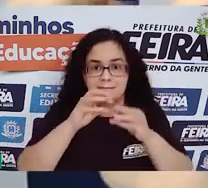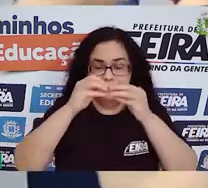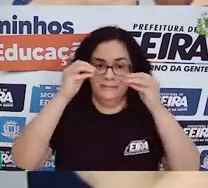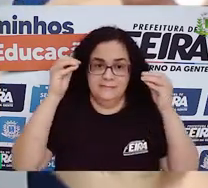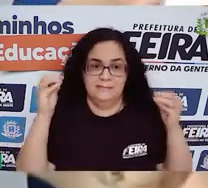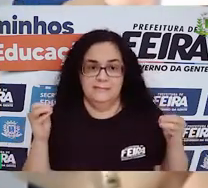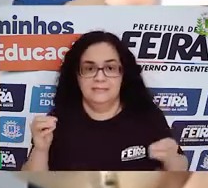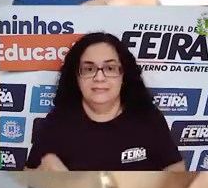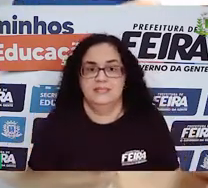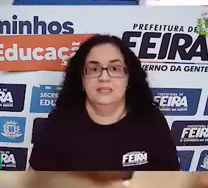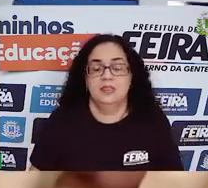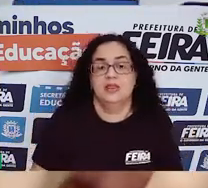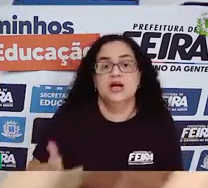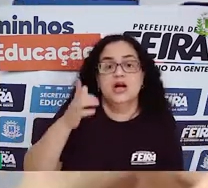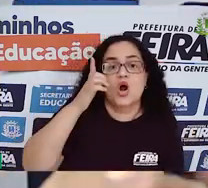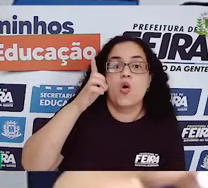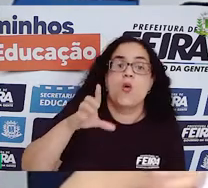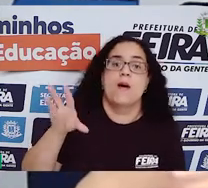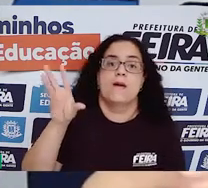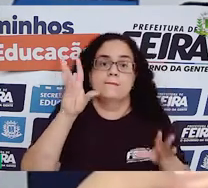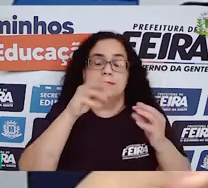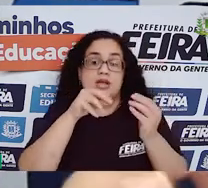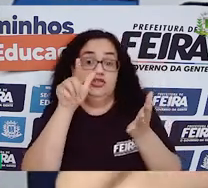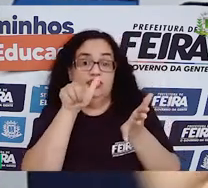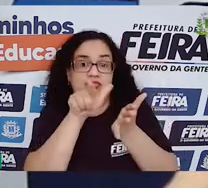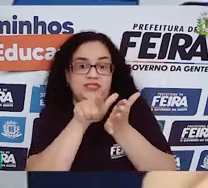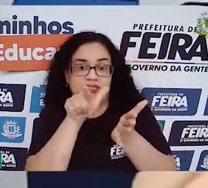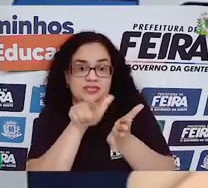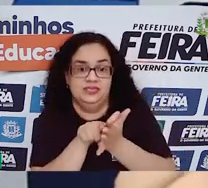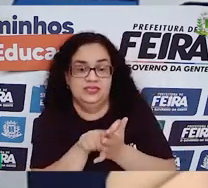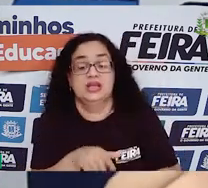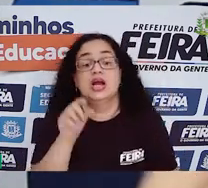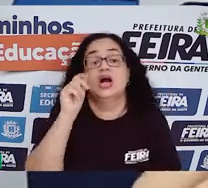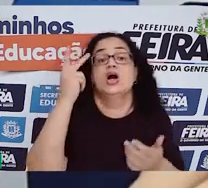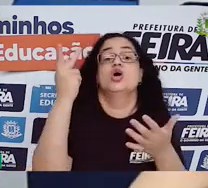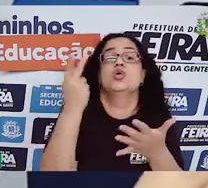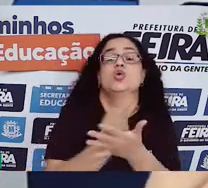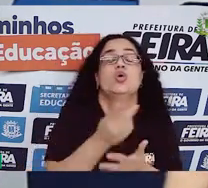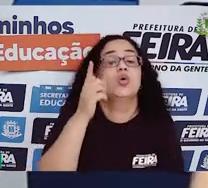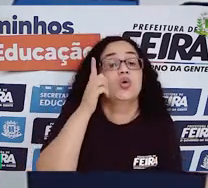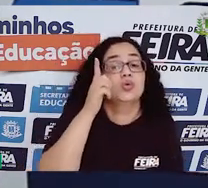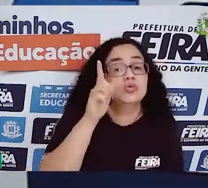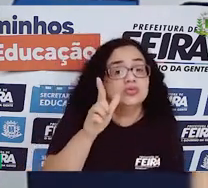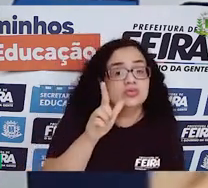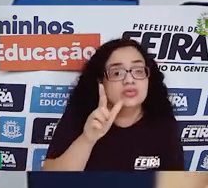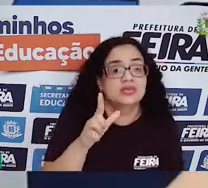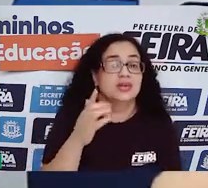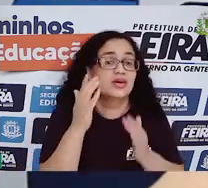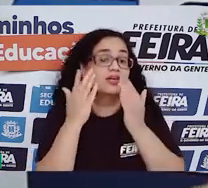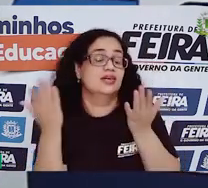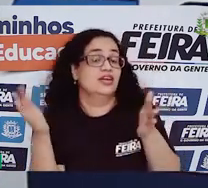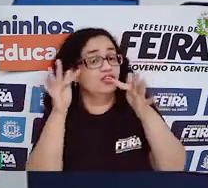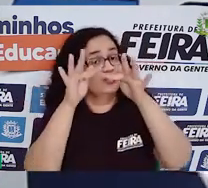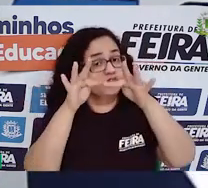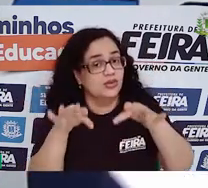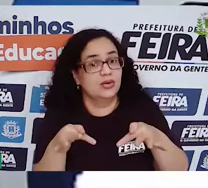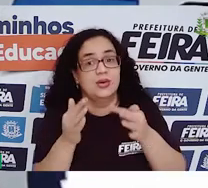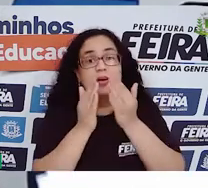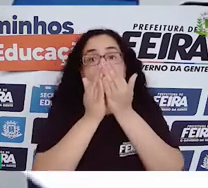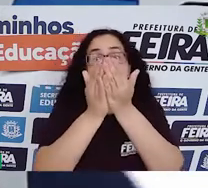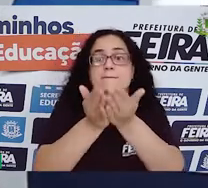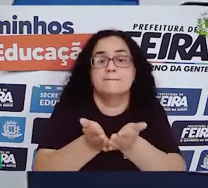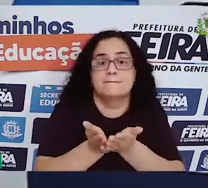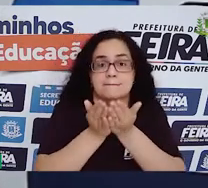puxou as pontas da folha, o que foi que ela encontrou? Enfim,